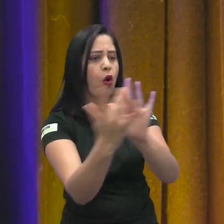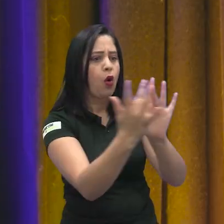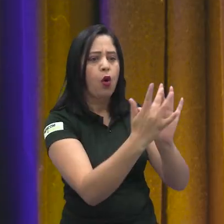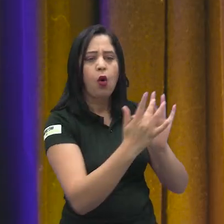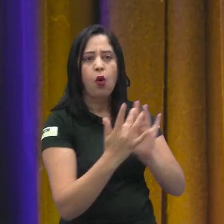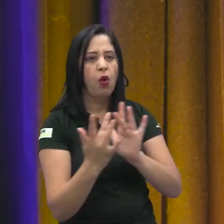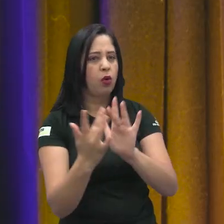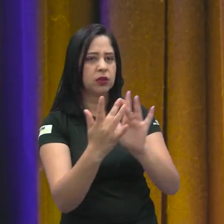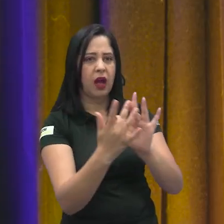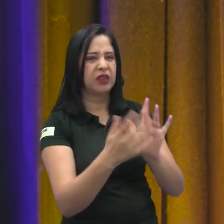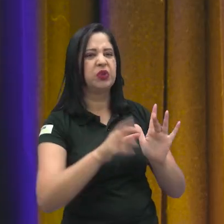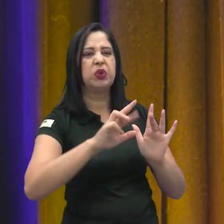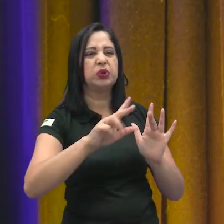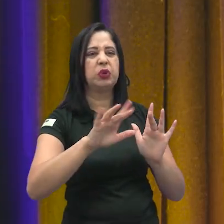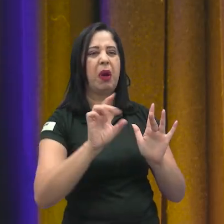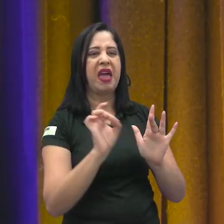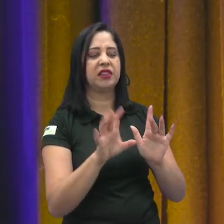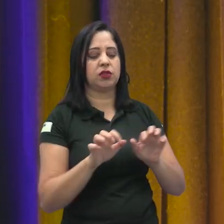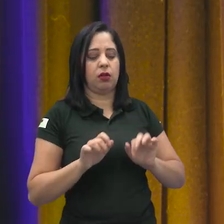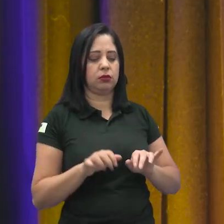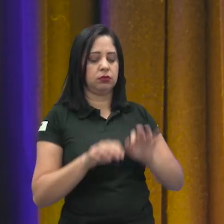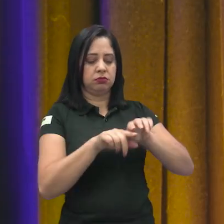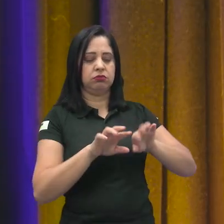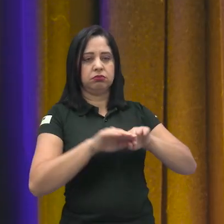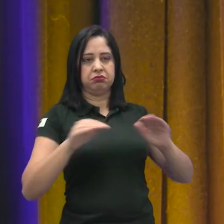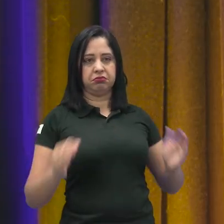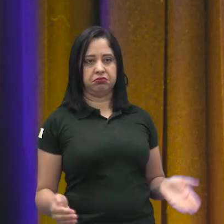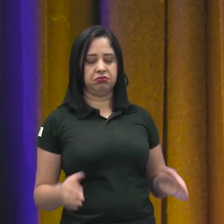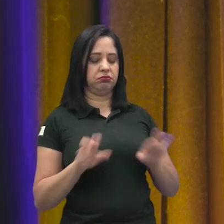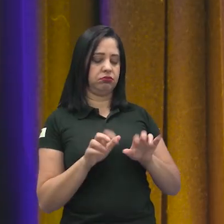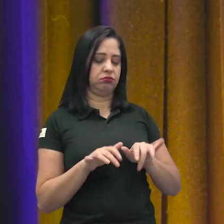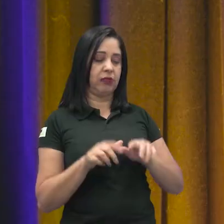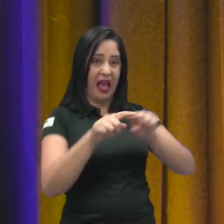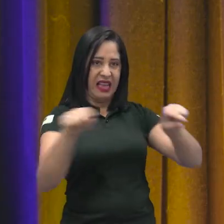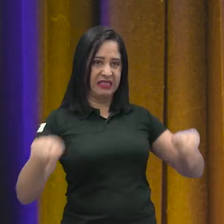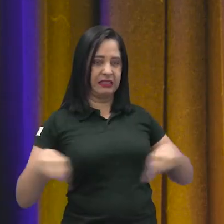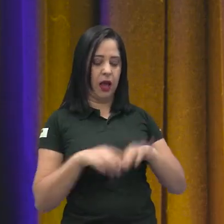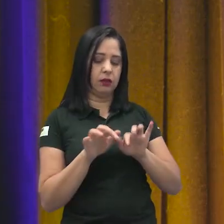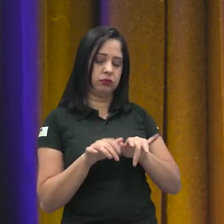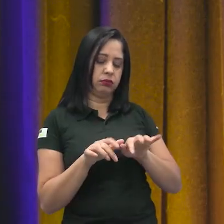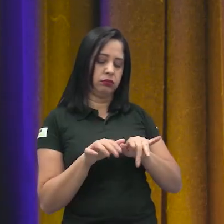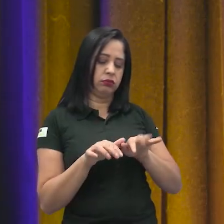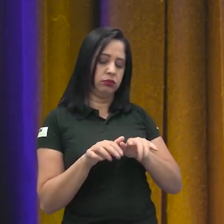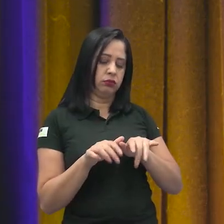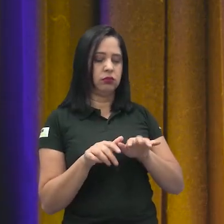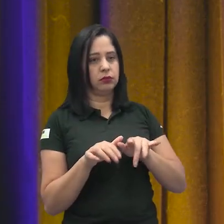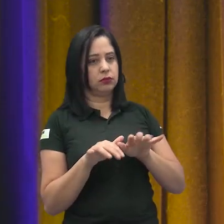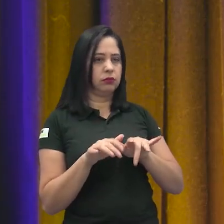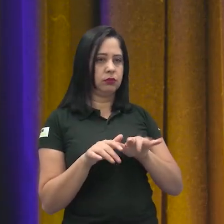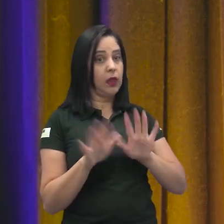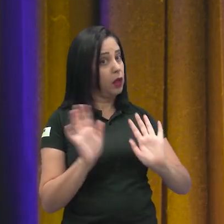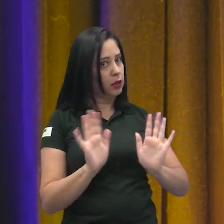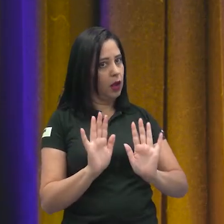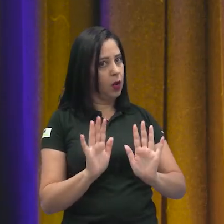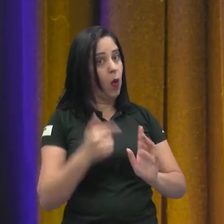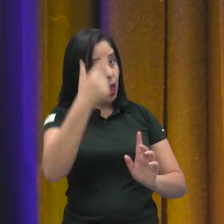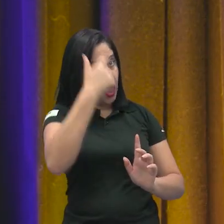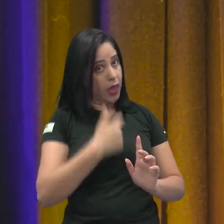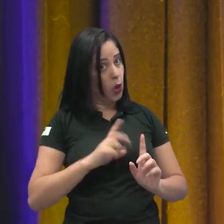de liderança. Eu sempre mantenho muito claro as minhas agendas externas, para que a gente mantenha o